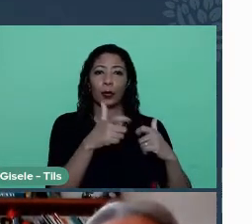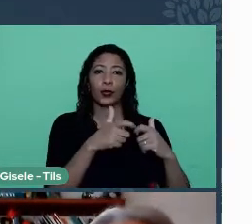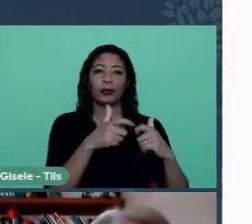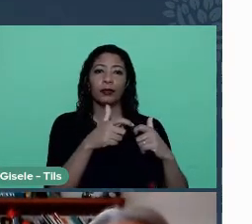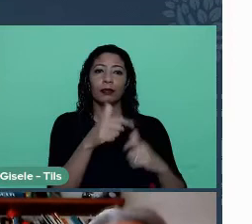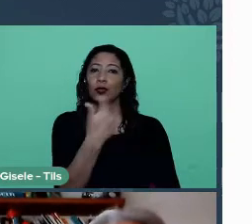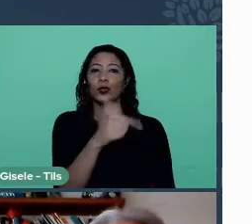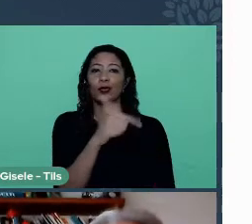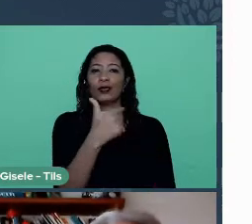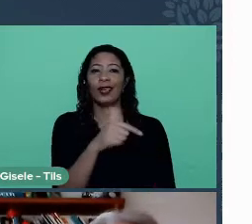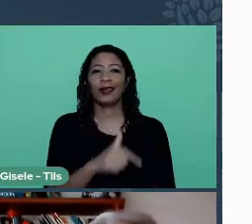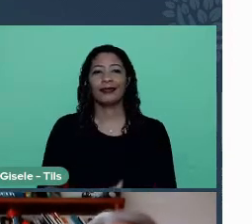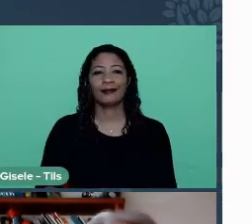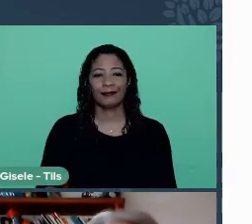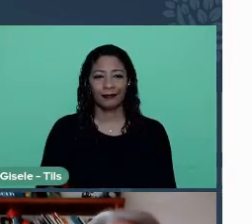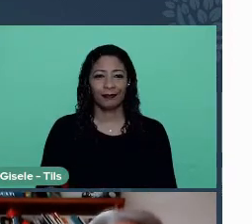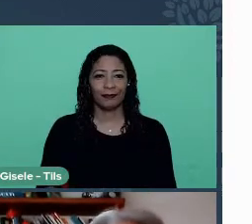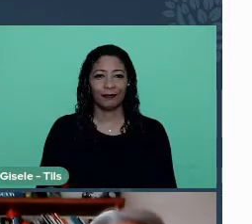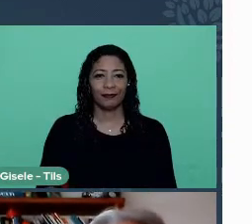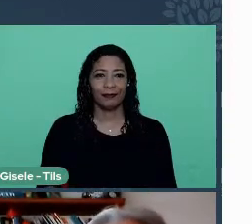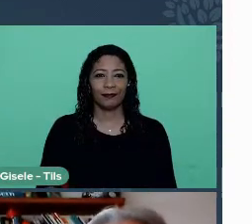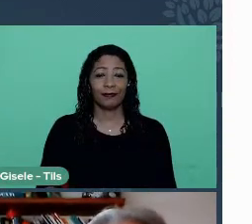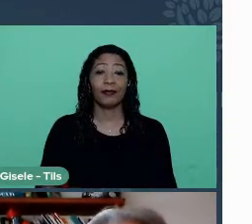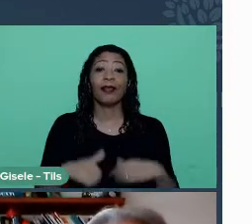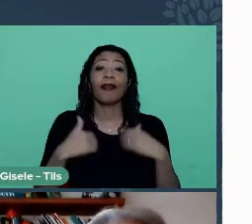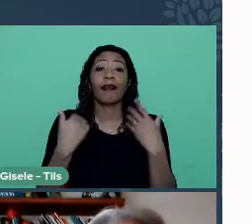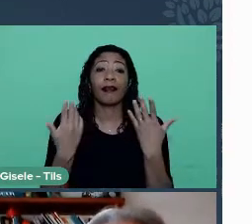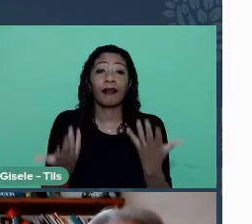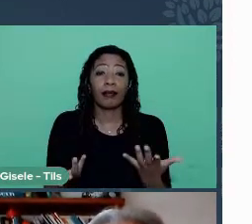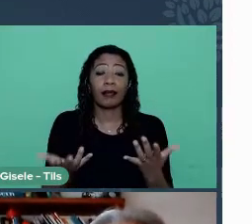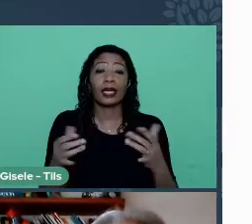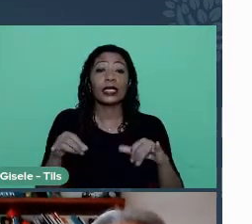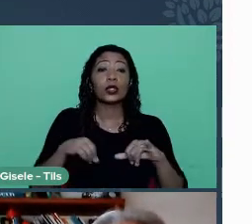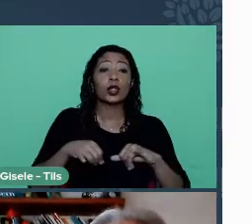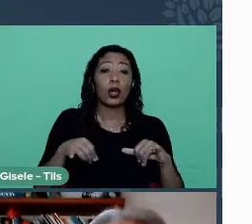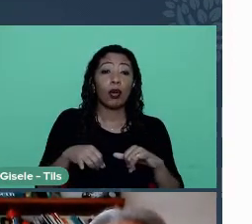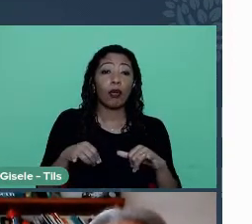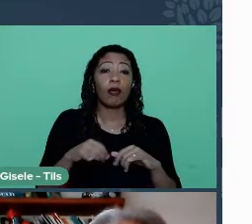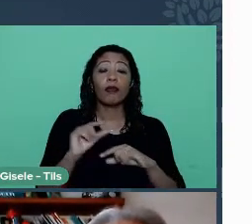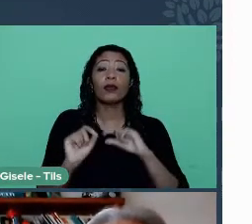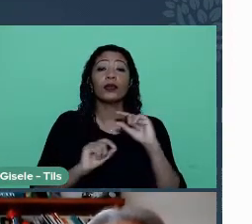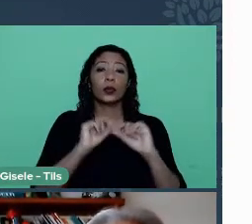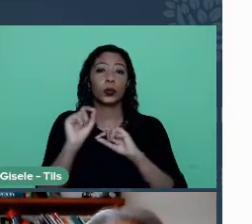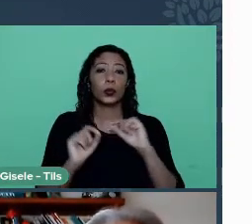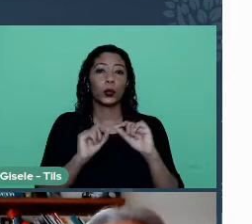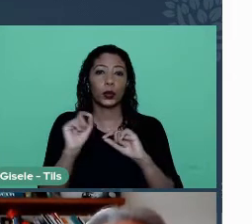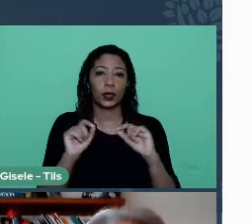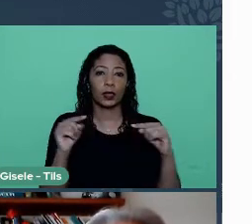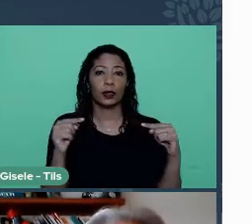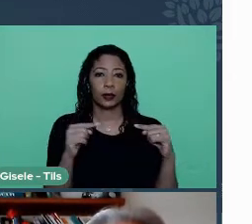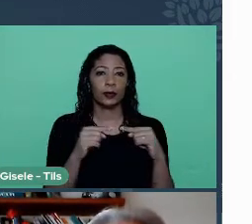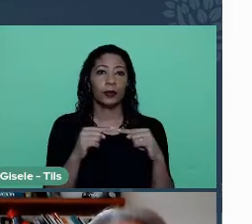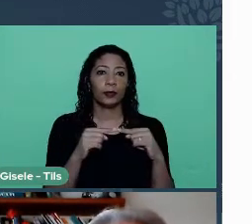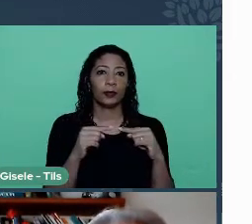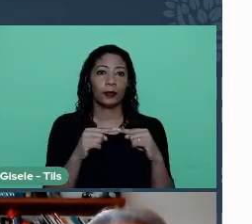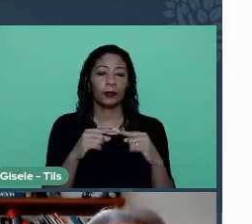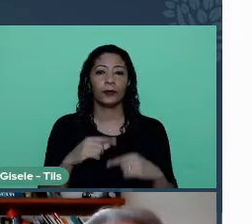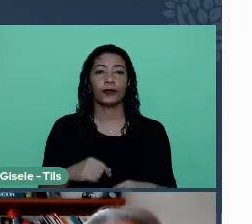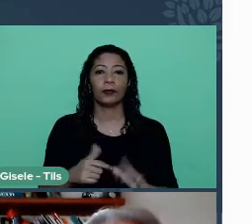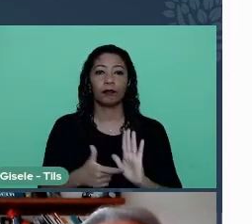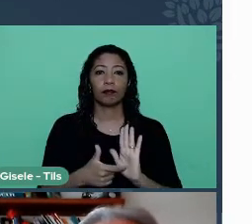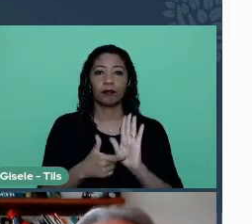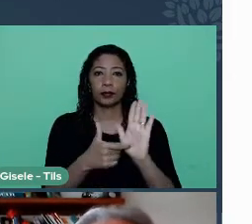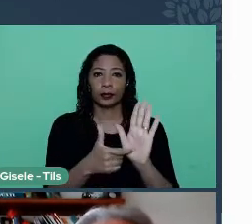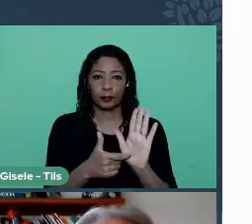são essas consequências que a gente tem visto, né, relacionadas à asma? Alguns números que